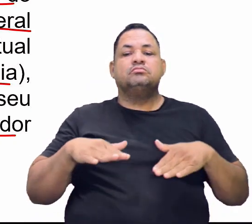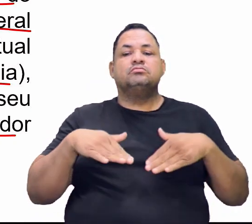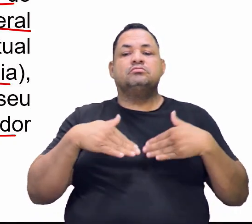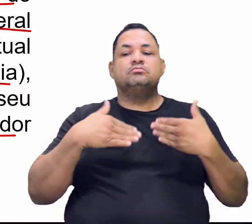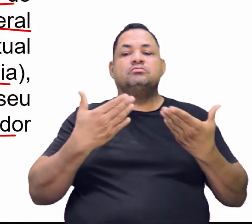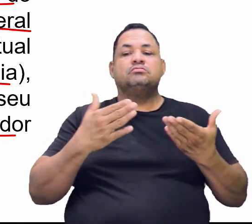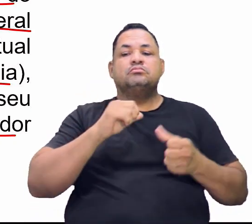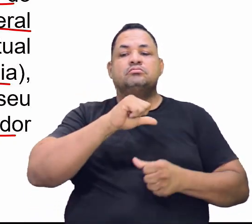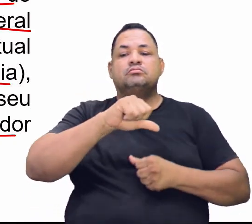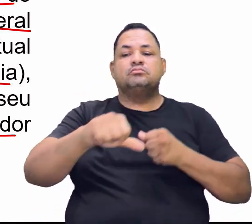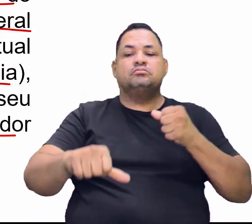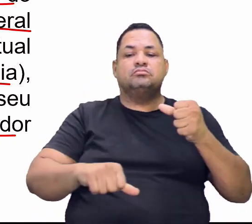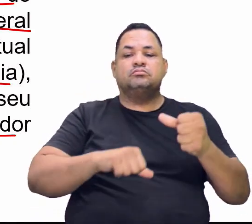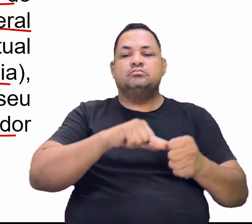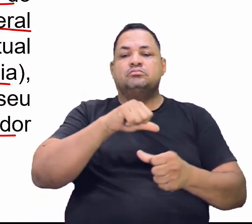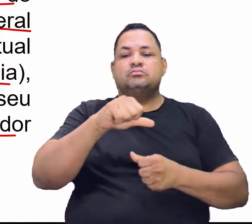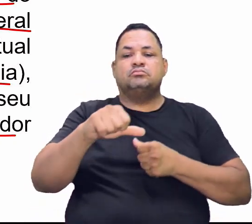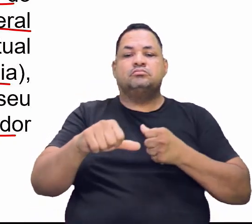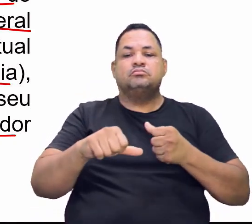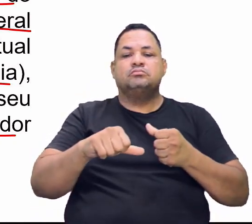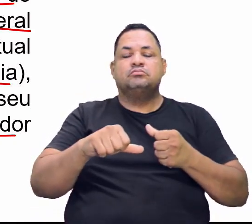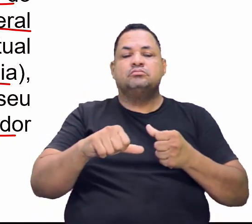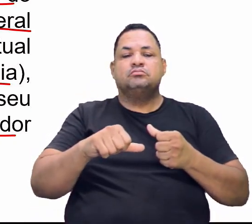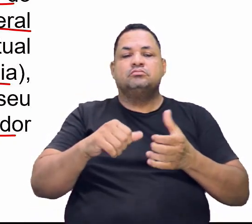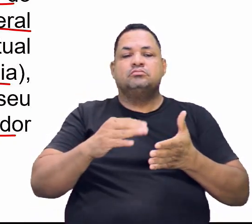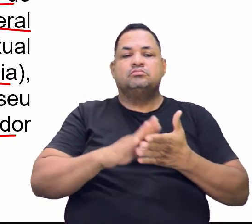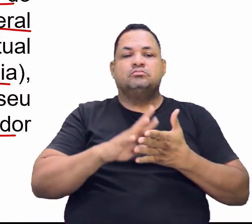ele se torna